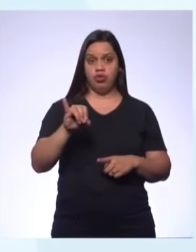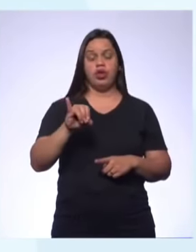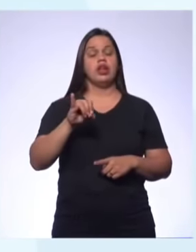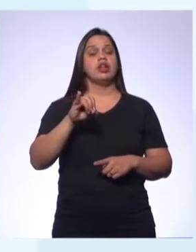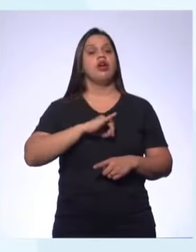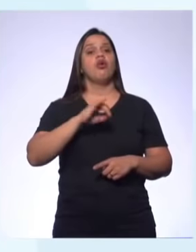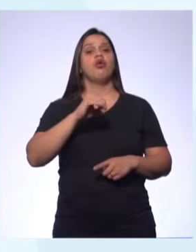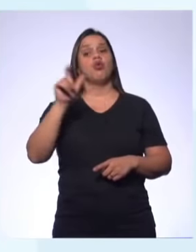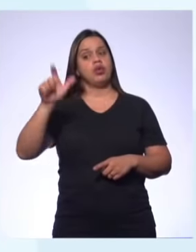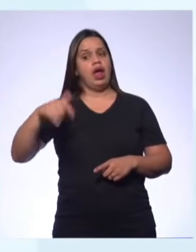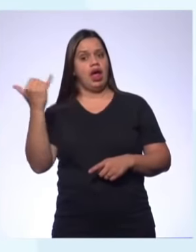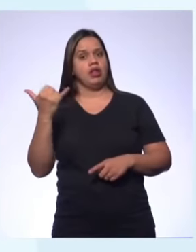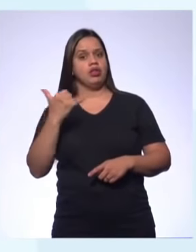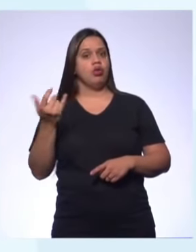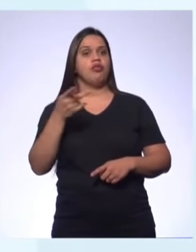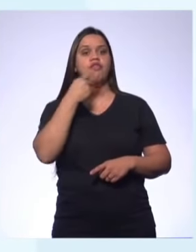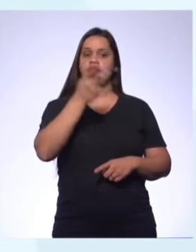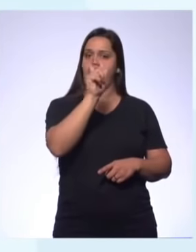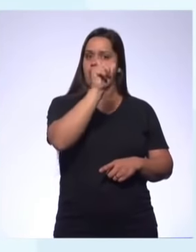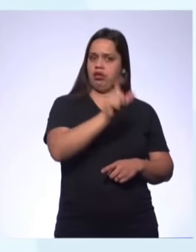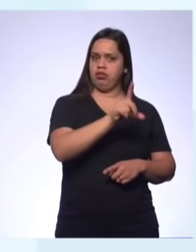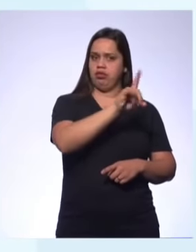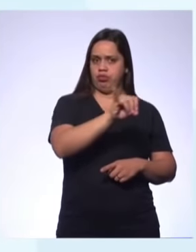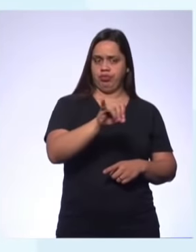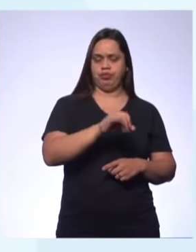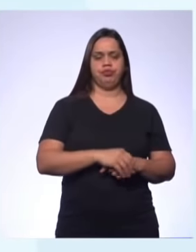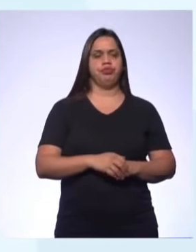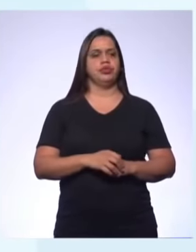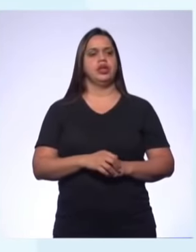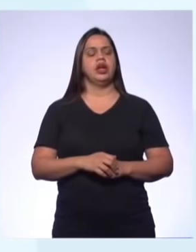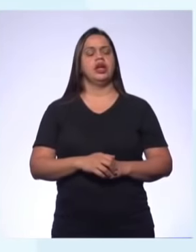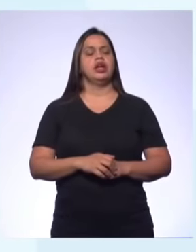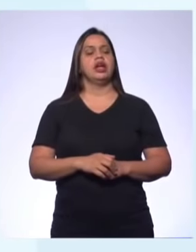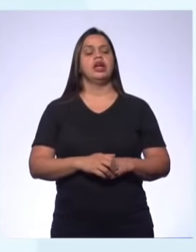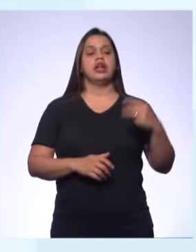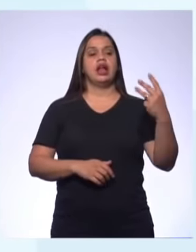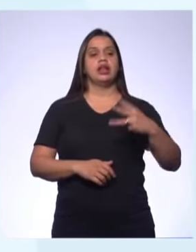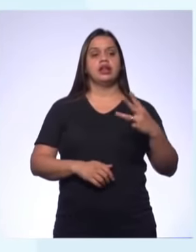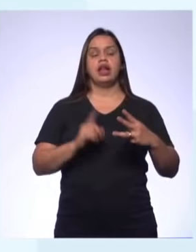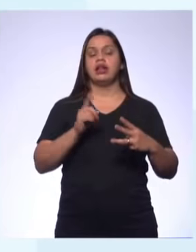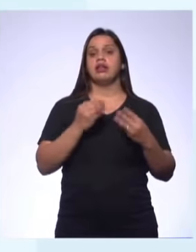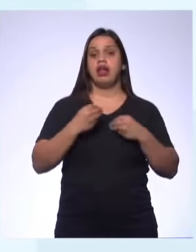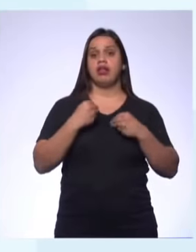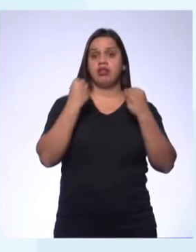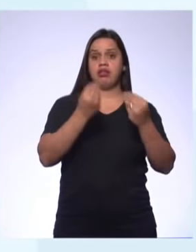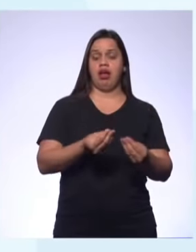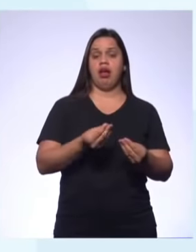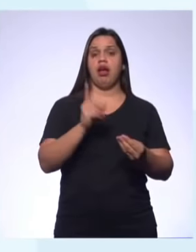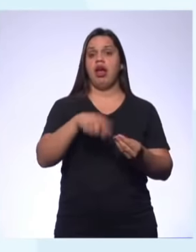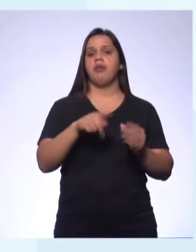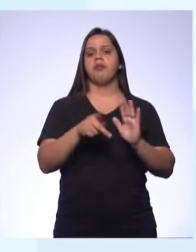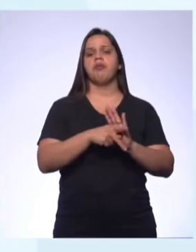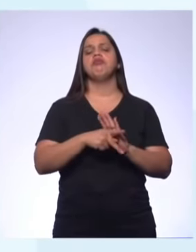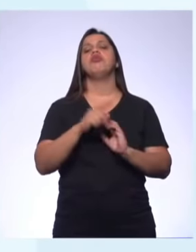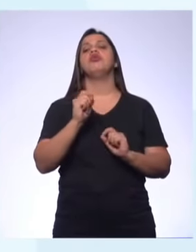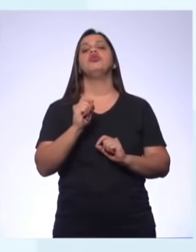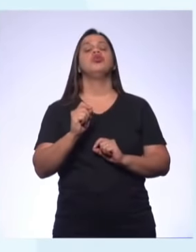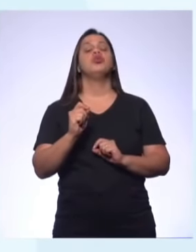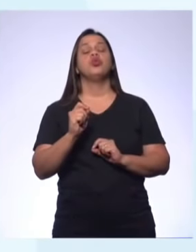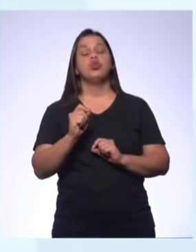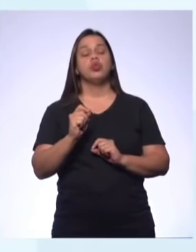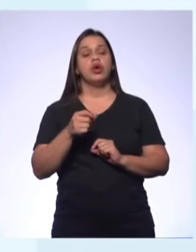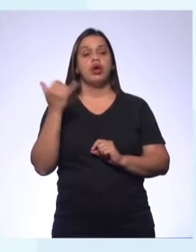pelas personagens, tá? Então, há essa predominância aí. E na 3, quem fornece? O narrador. Ok, muito bem. Então,